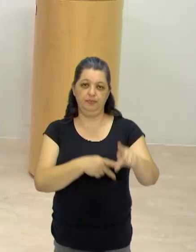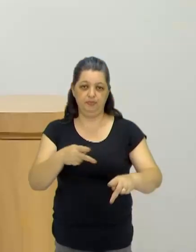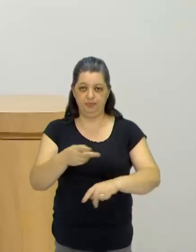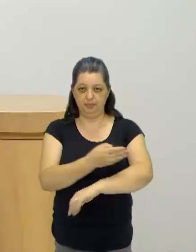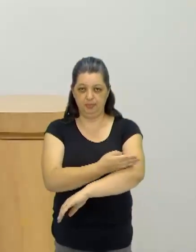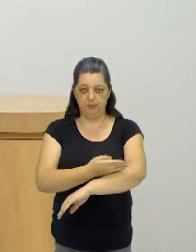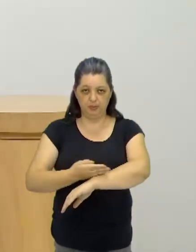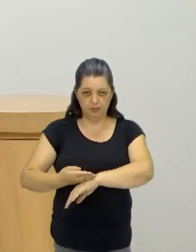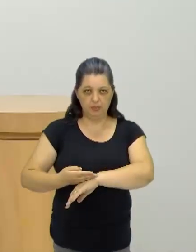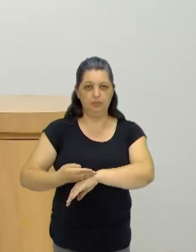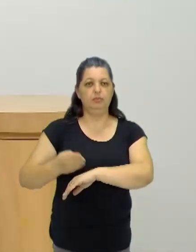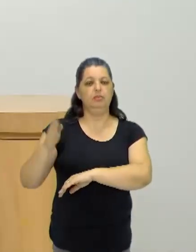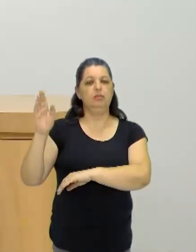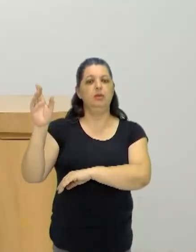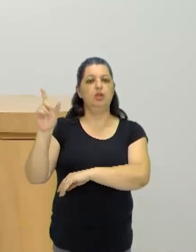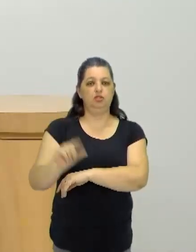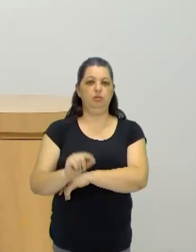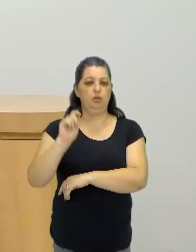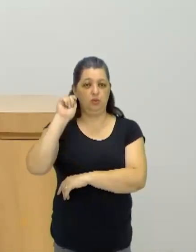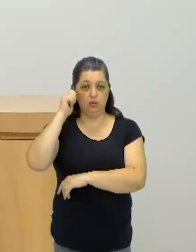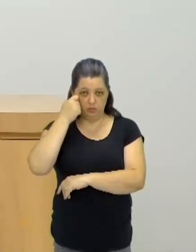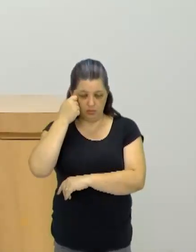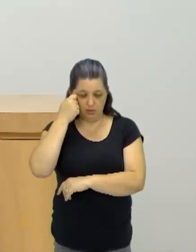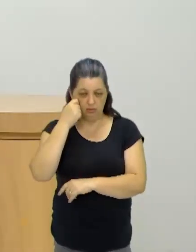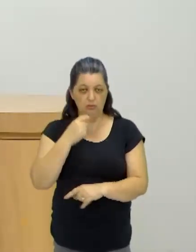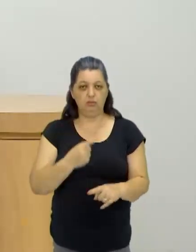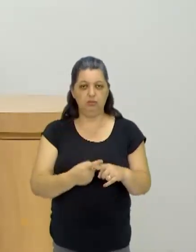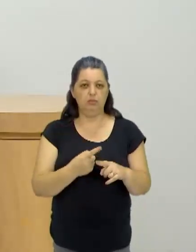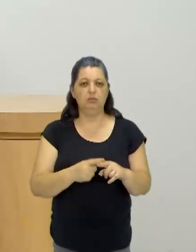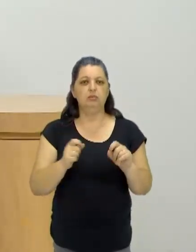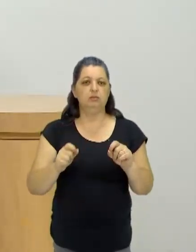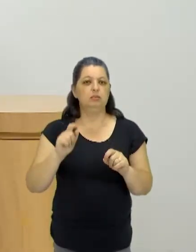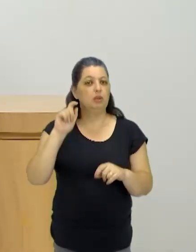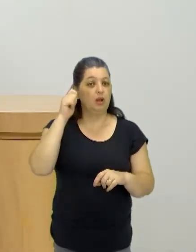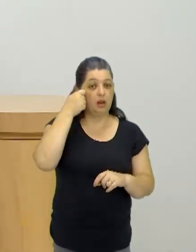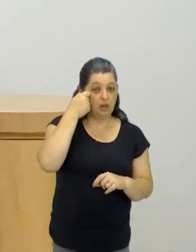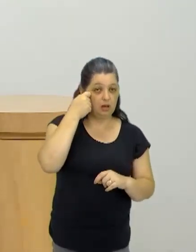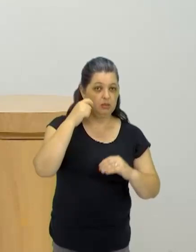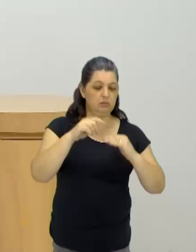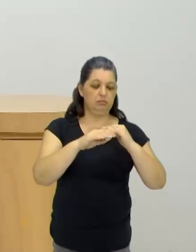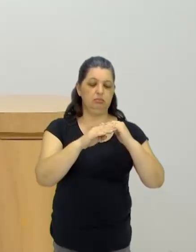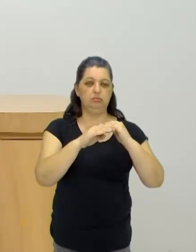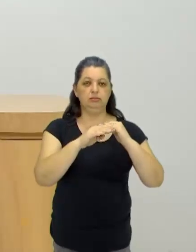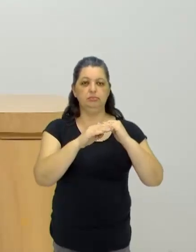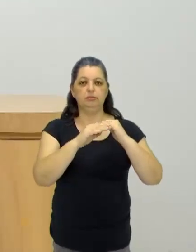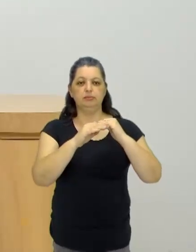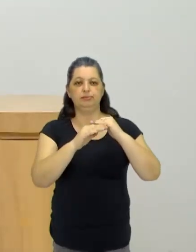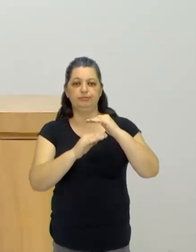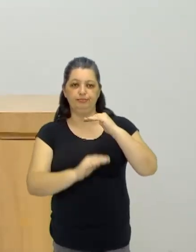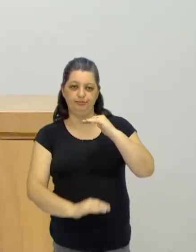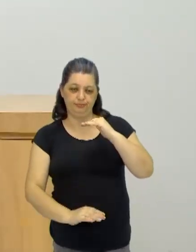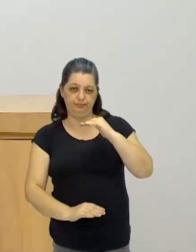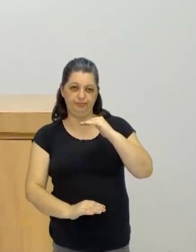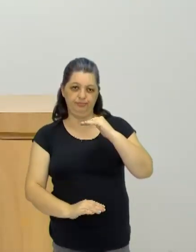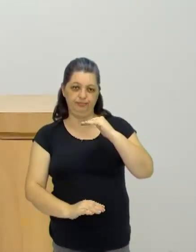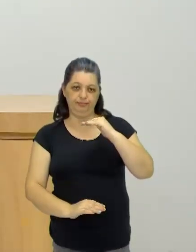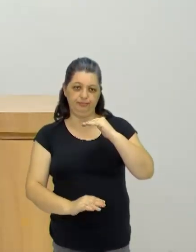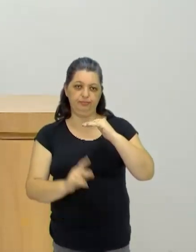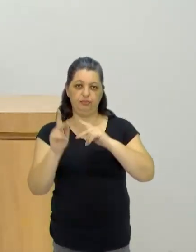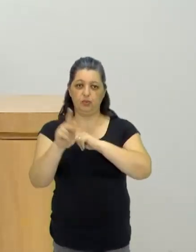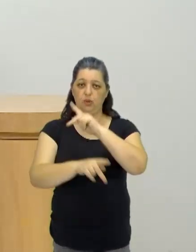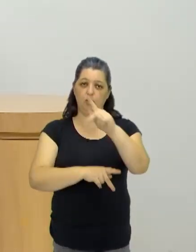época, numa classificação racial que colocavam os negros numa classificação inferior e os